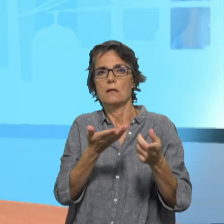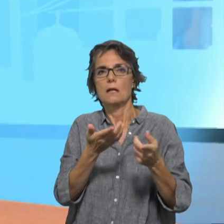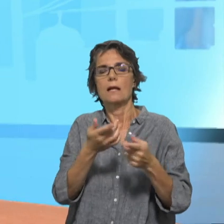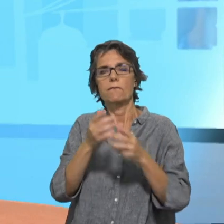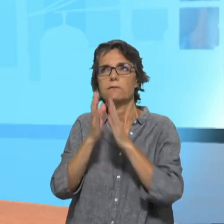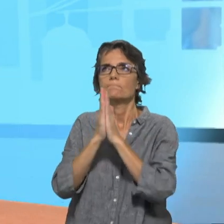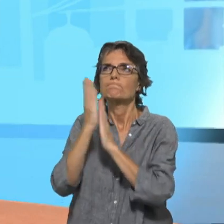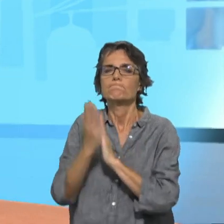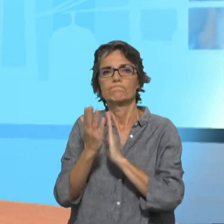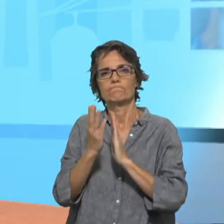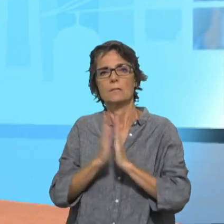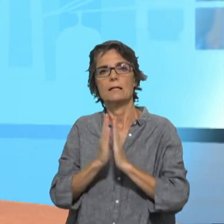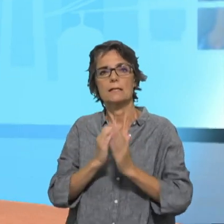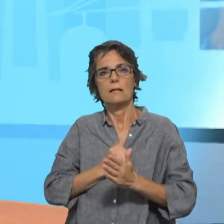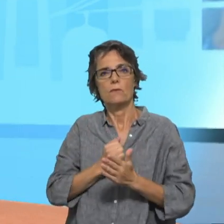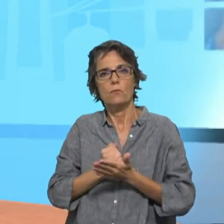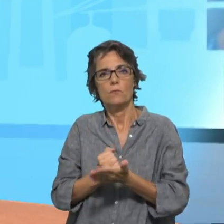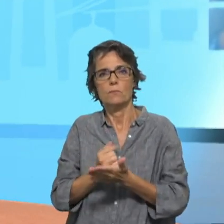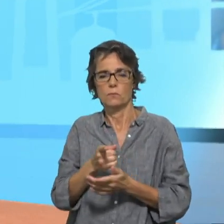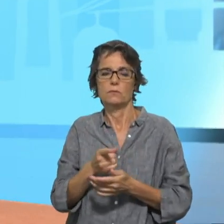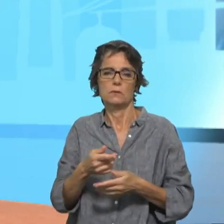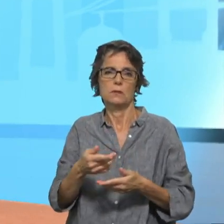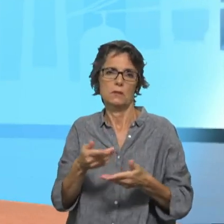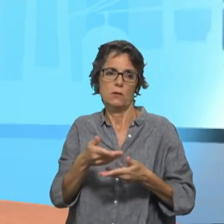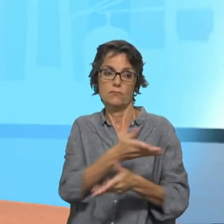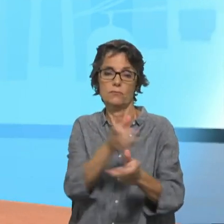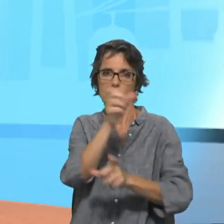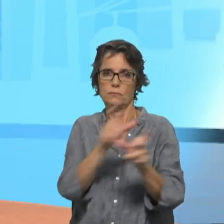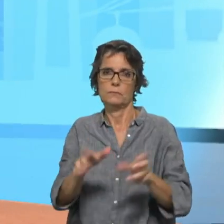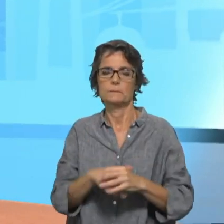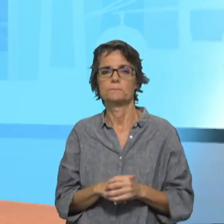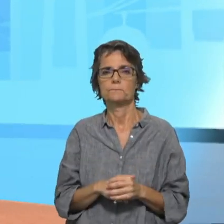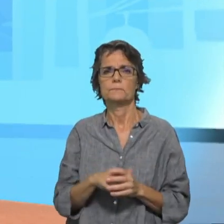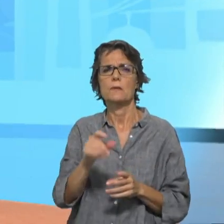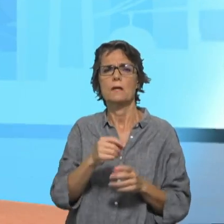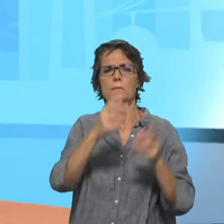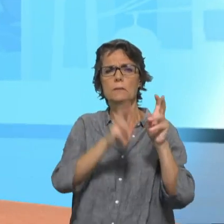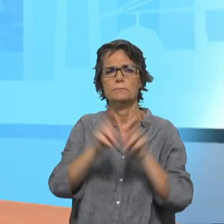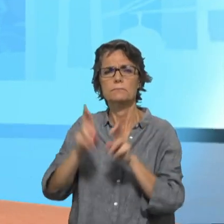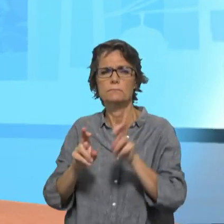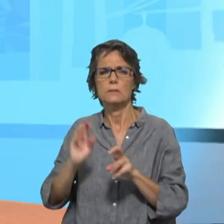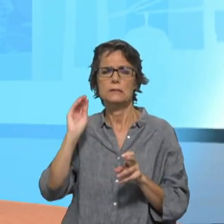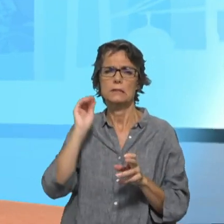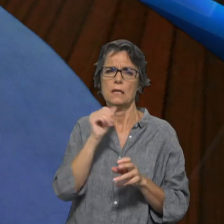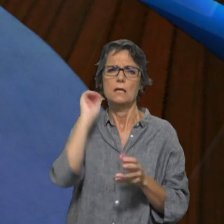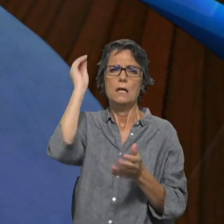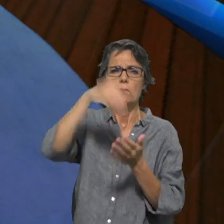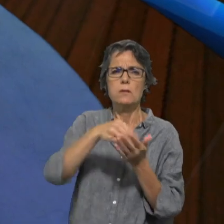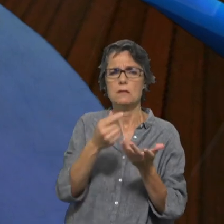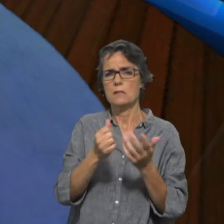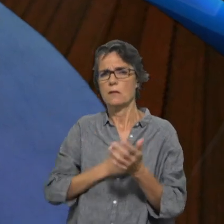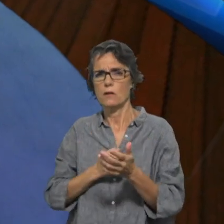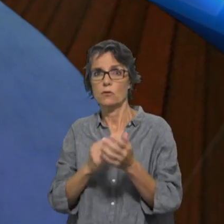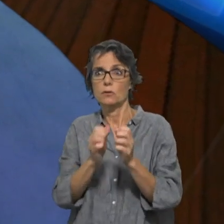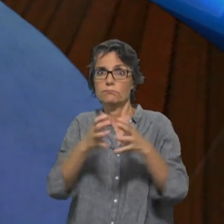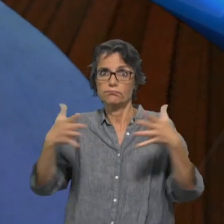ao apoio da Igreja Católica também. Mesmo o número e a estatística de batizados e de católicos aumentou exponencialmente depois de 75. Sim, não há